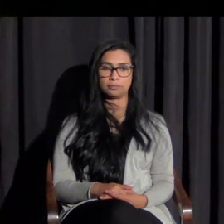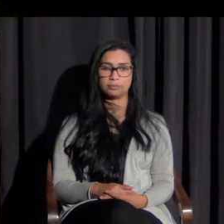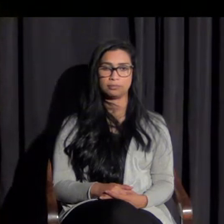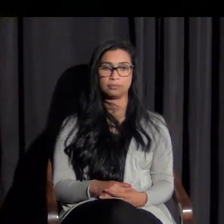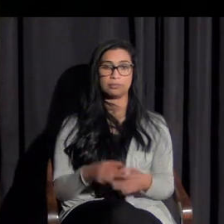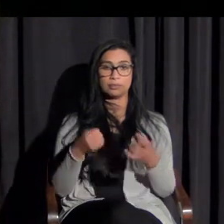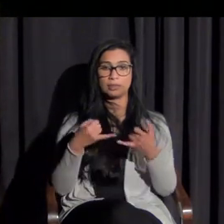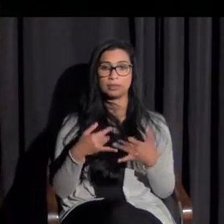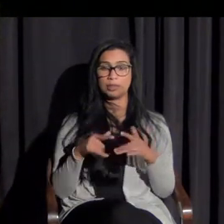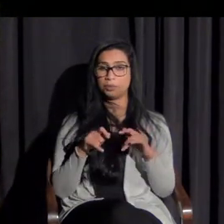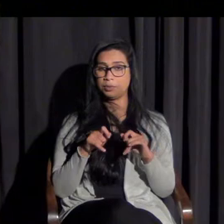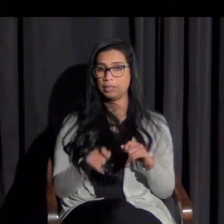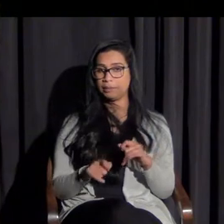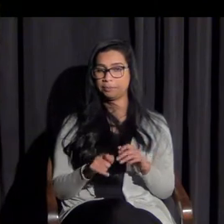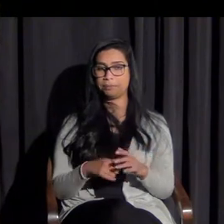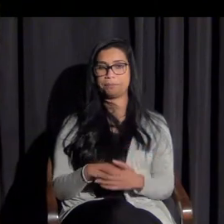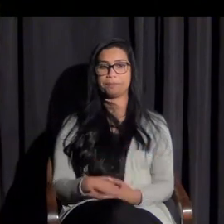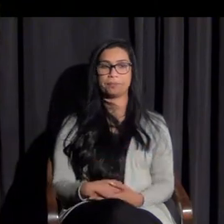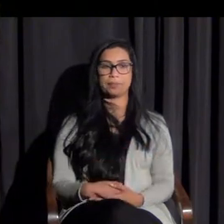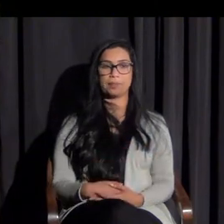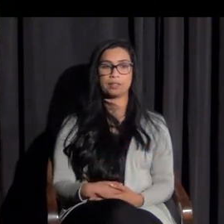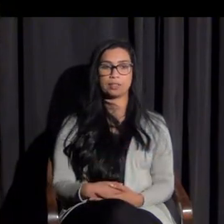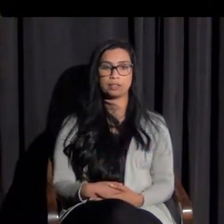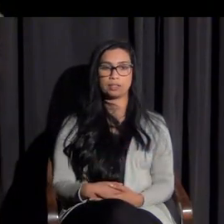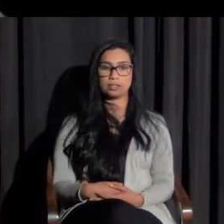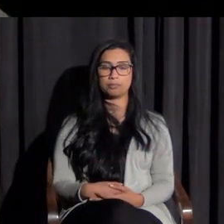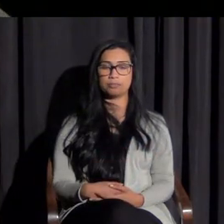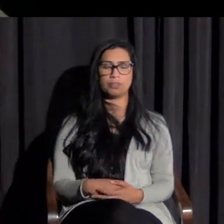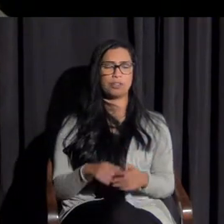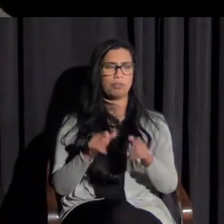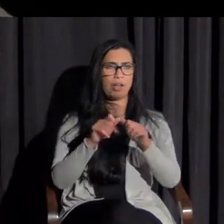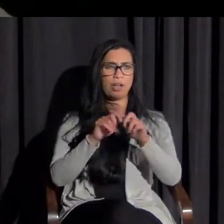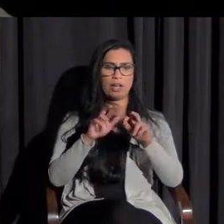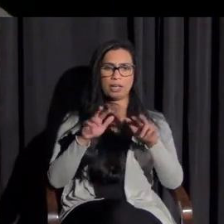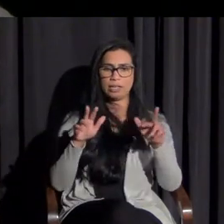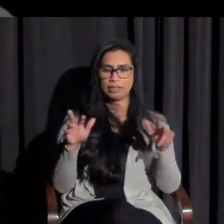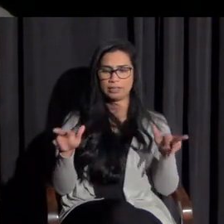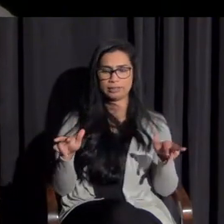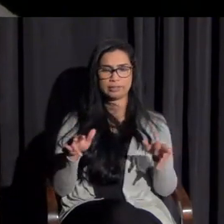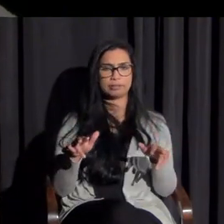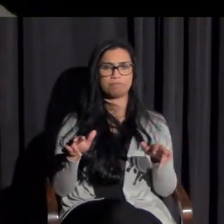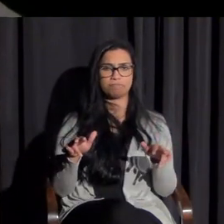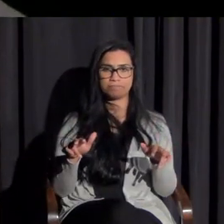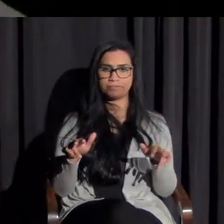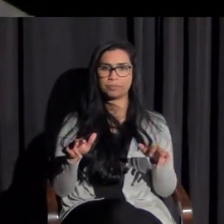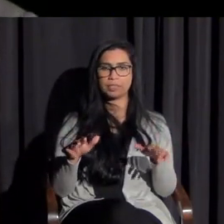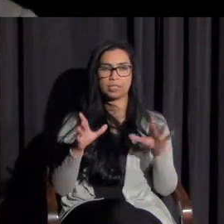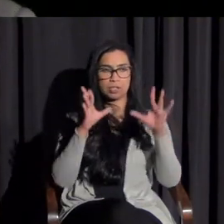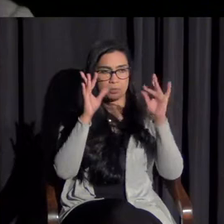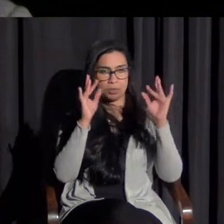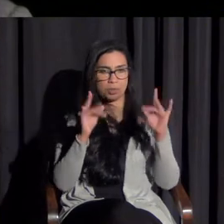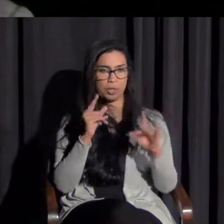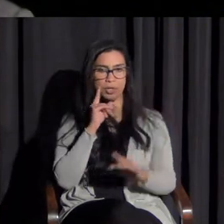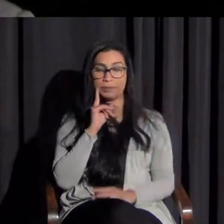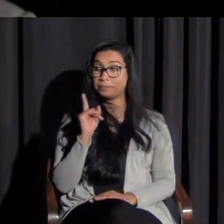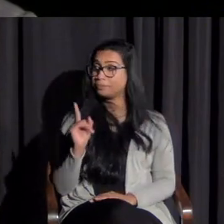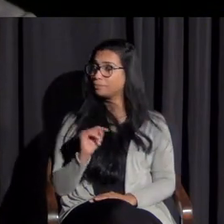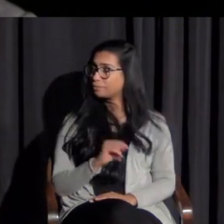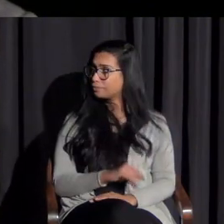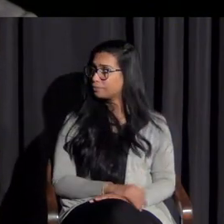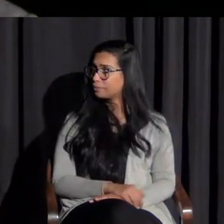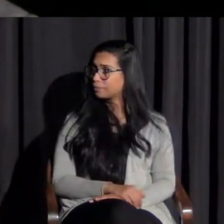na verdade, as capas, né, de algumas produções, né, do que a gente tem feito coletivamente,